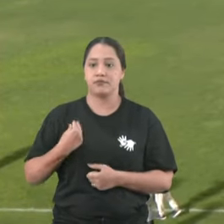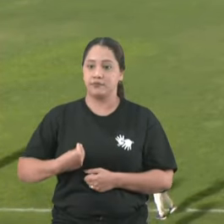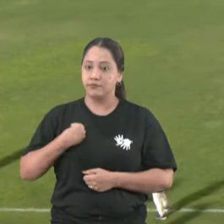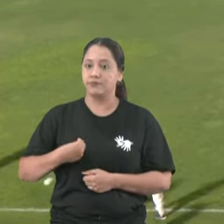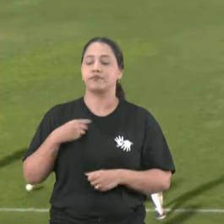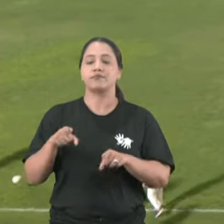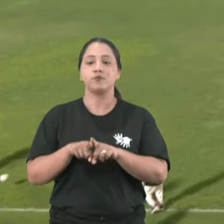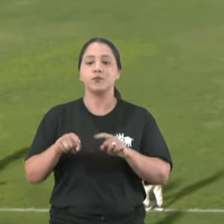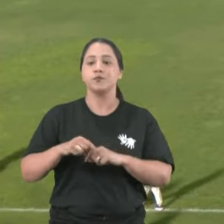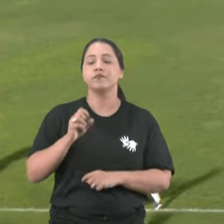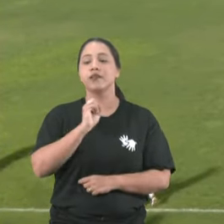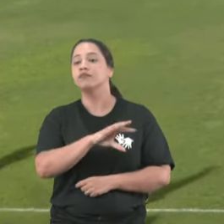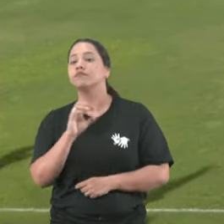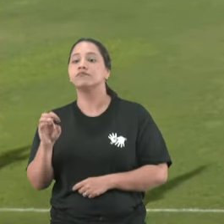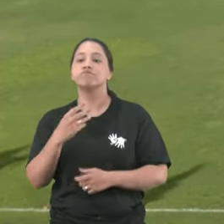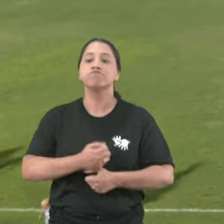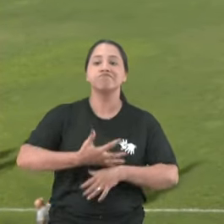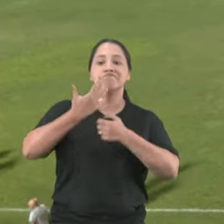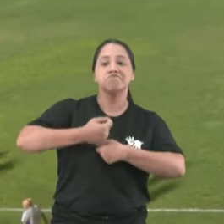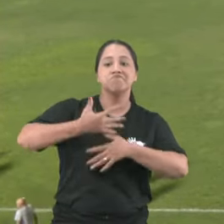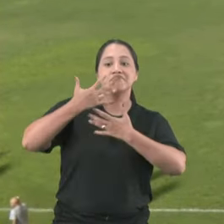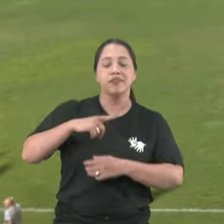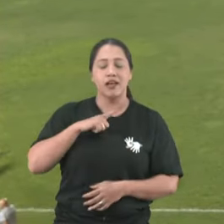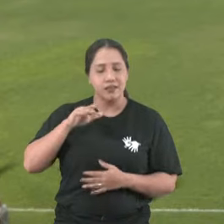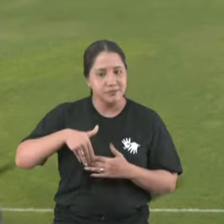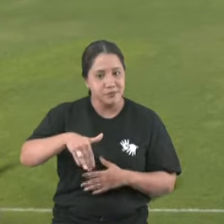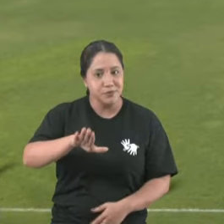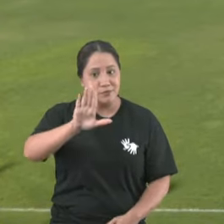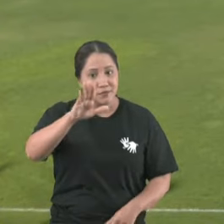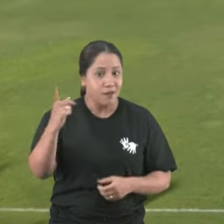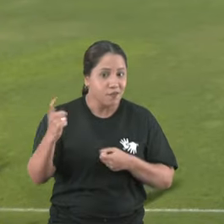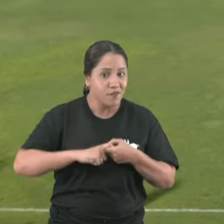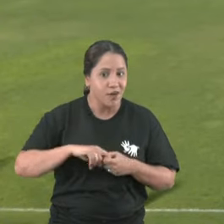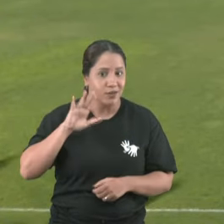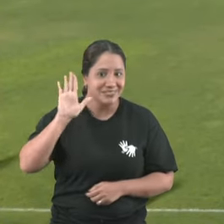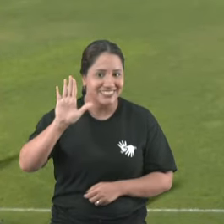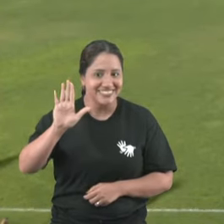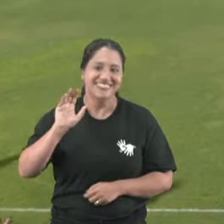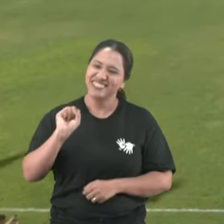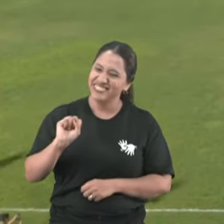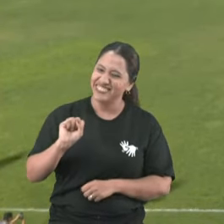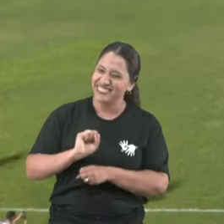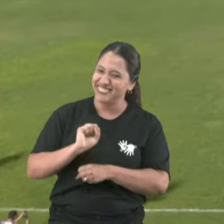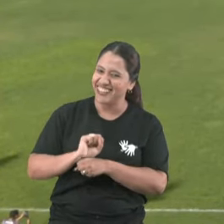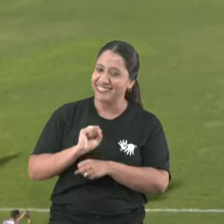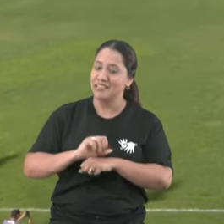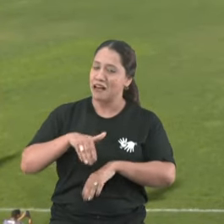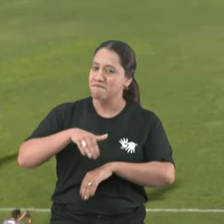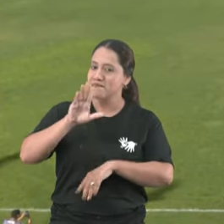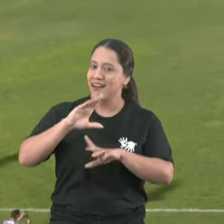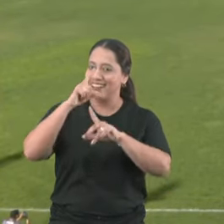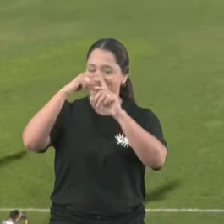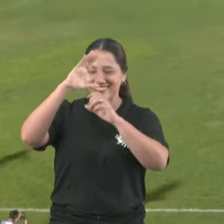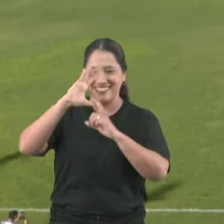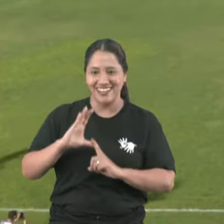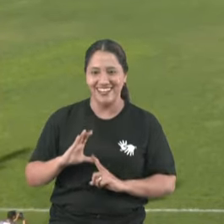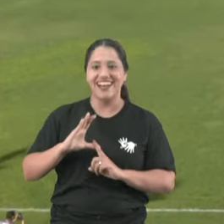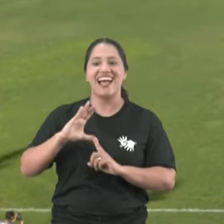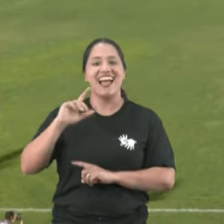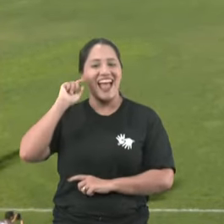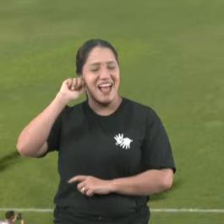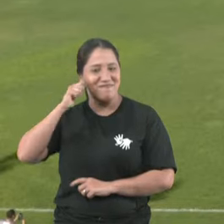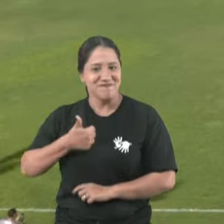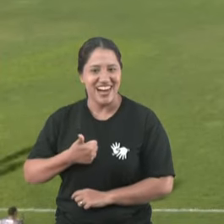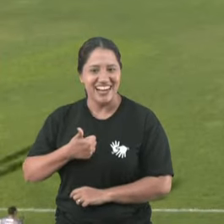a movimentação da galera no nosso chat. É daqui a pouquinho, não sai daí, a gente volta já com mais Alagoano 2024. É massa,